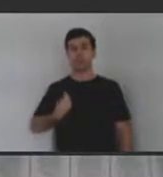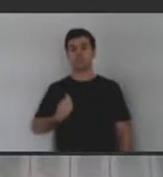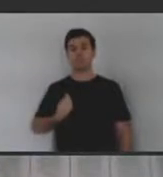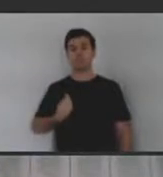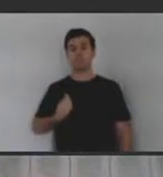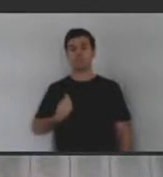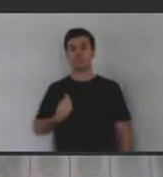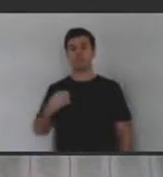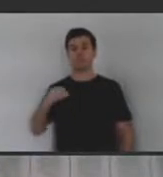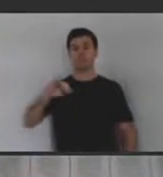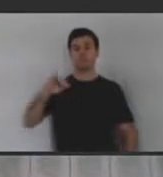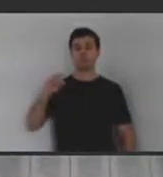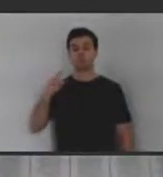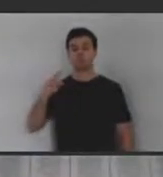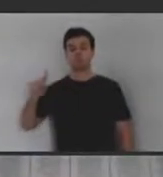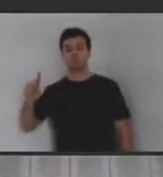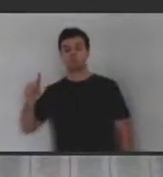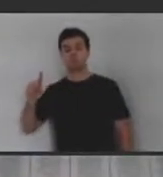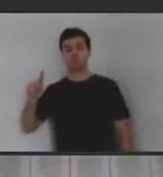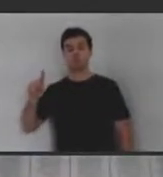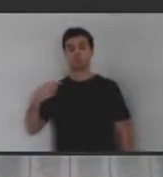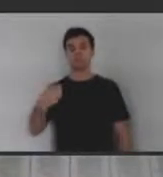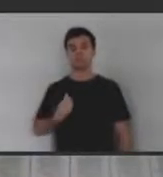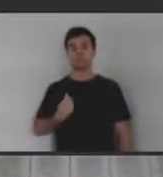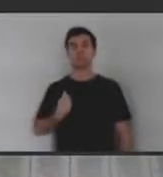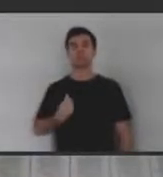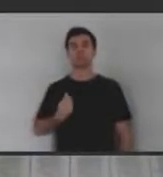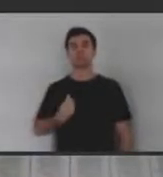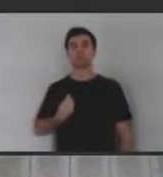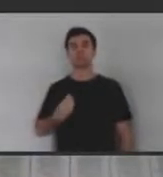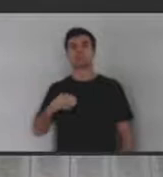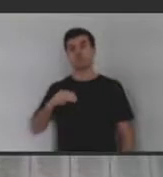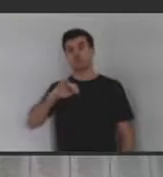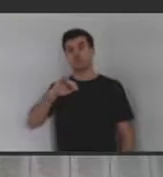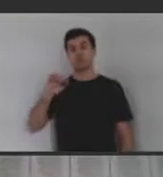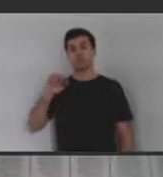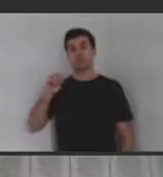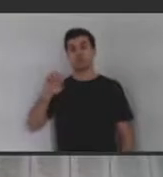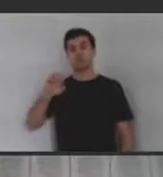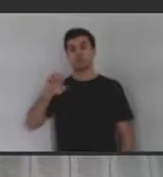João Maioral, presente, Joel Cardoso,